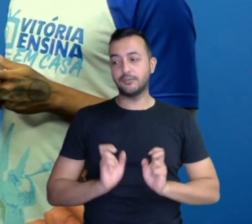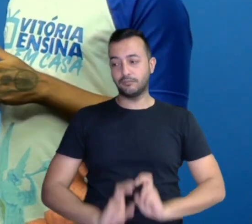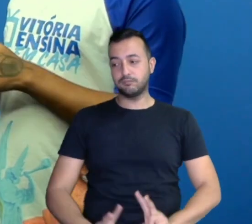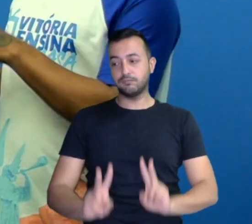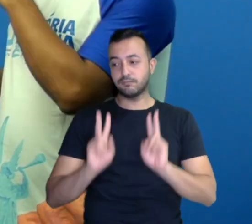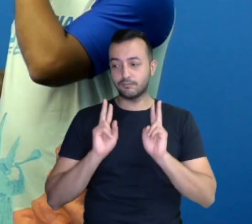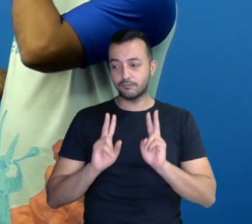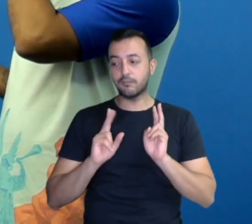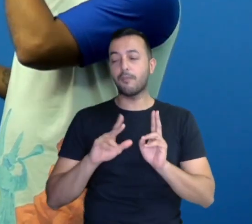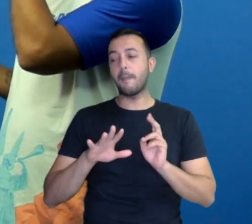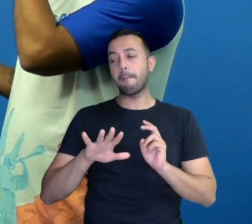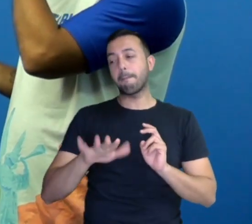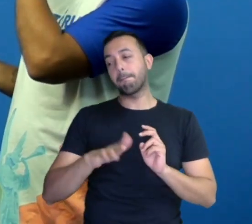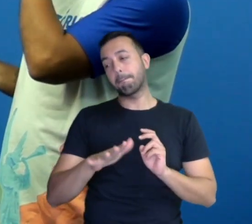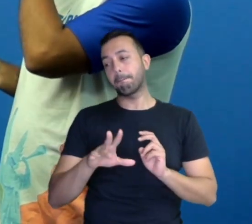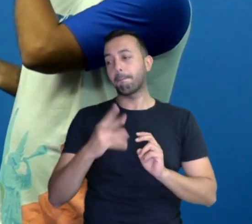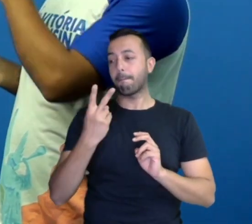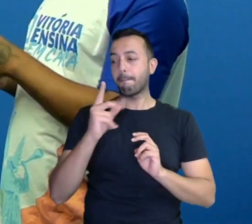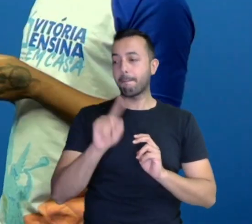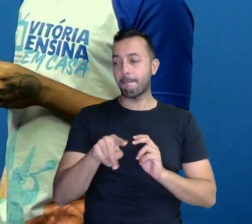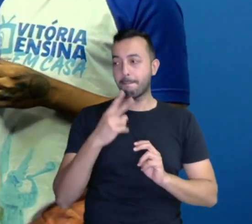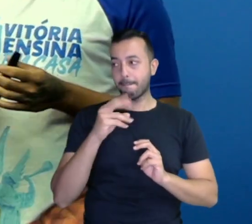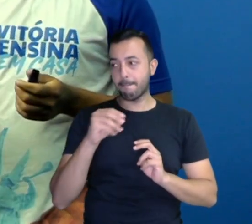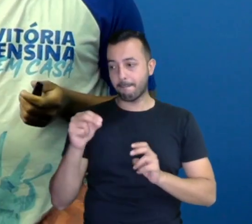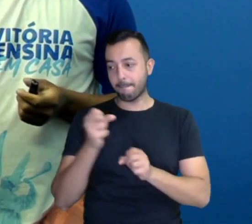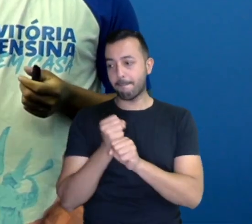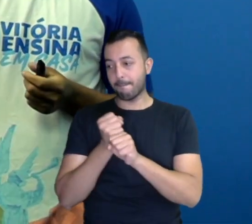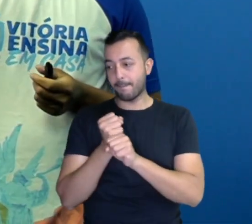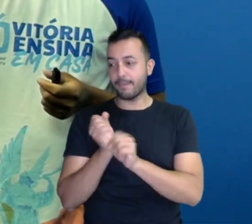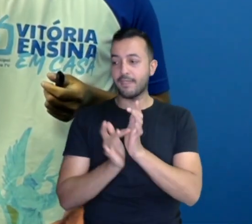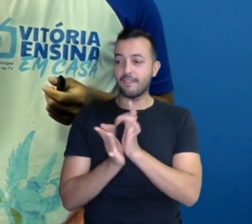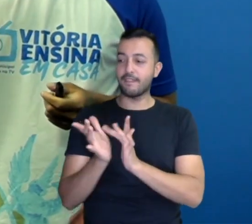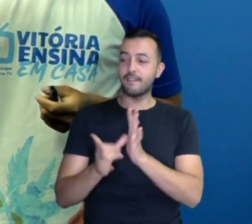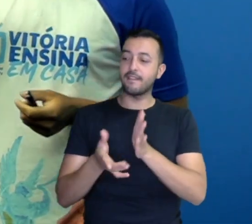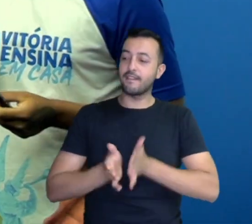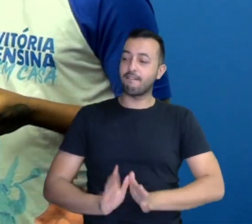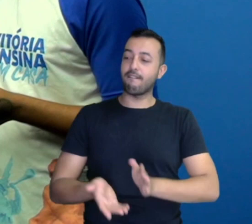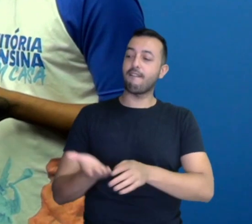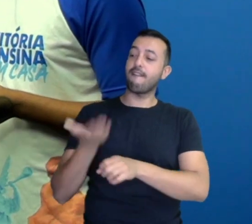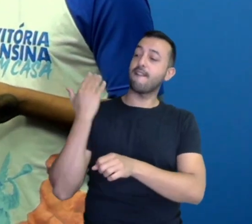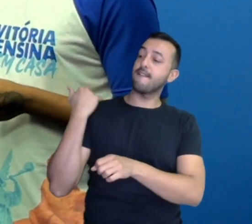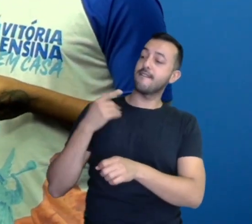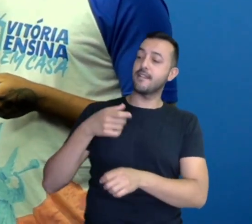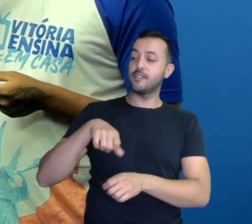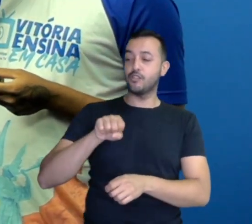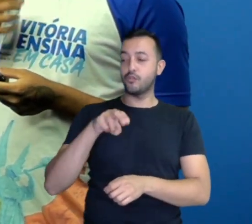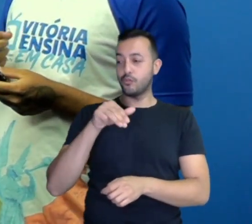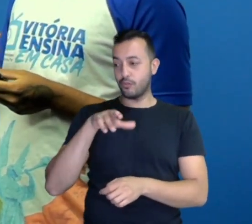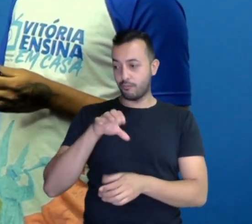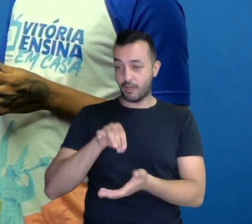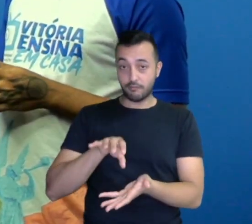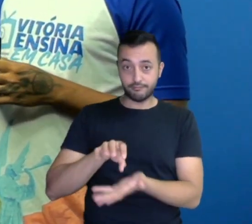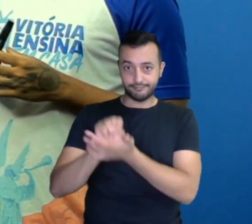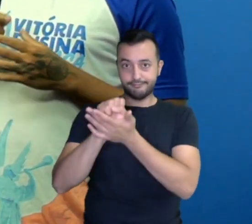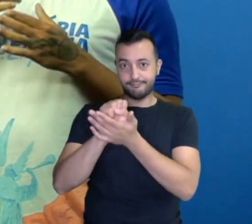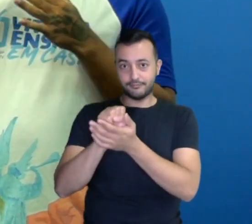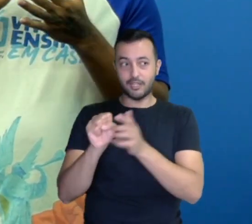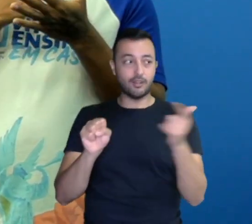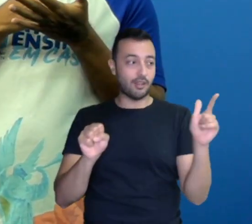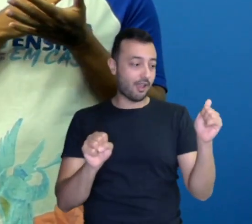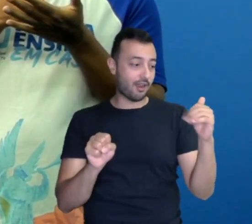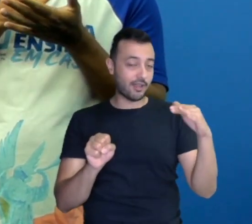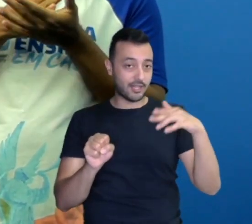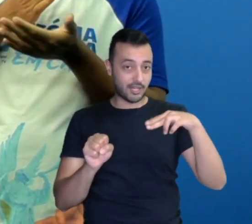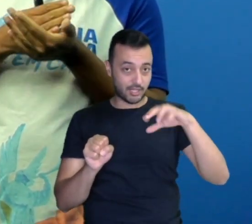Prosseguindo, vamos lá. Então, cerca de 2.200 a.C., os sumérios eles foram conquistados pelos acadianos.